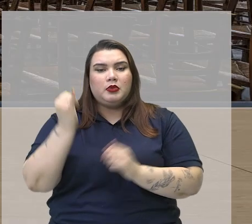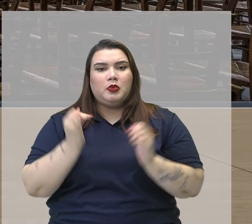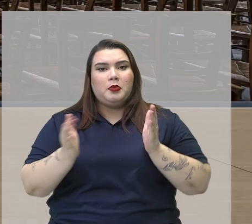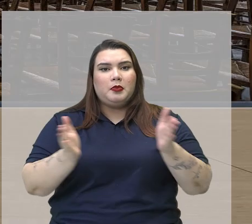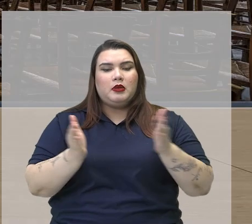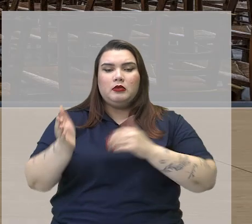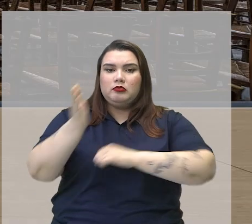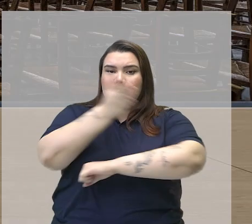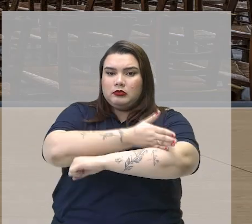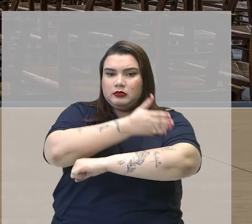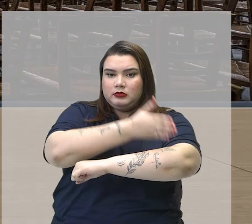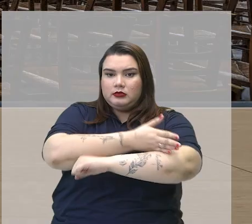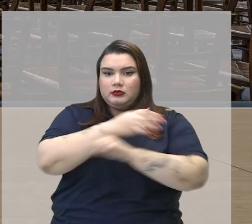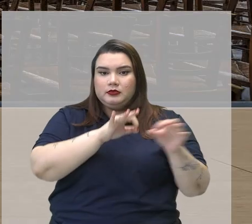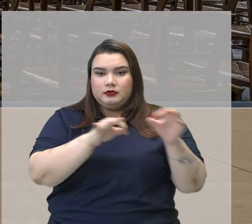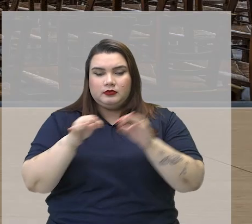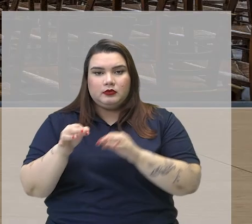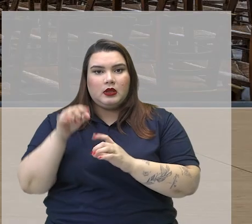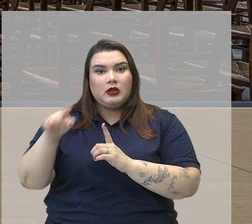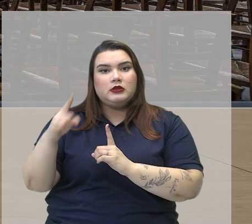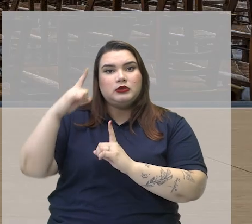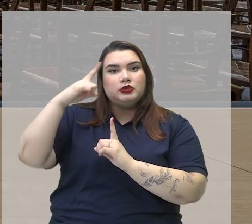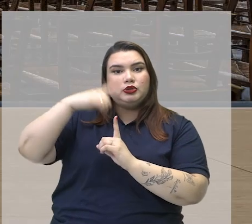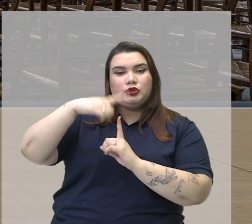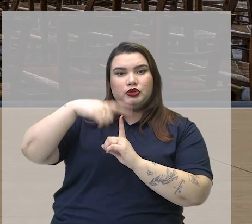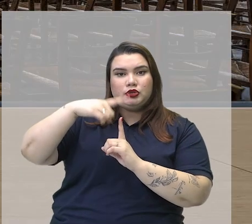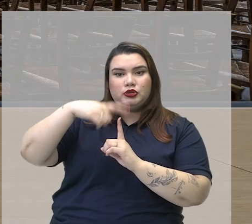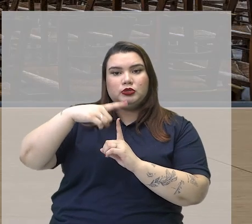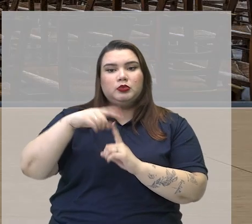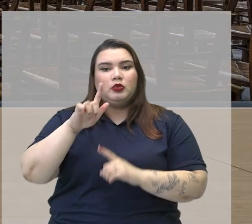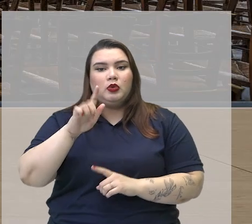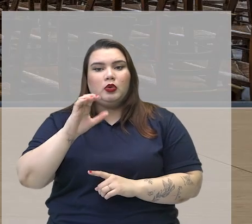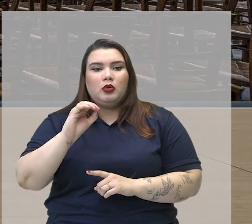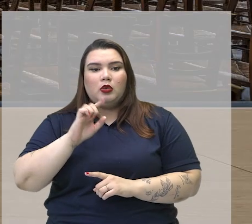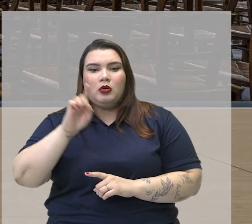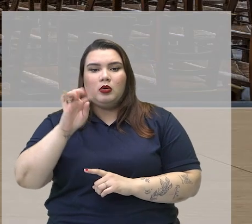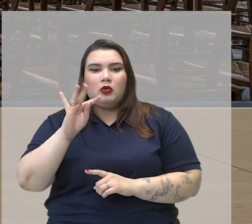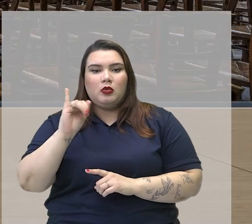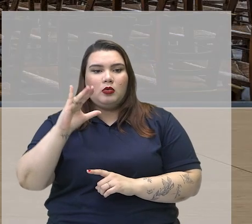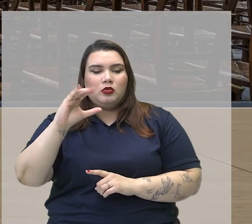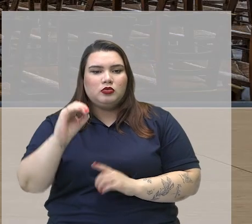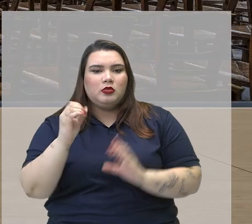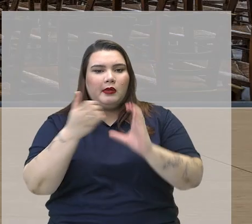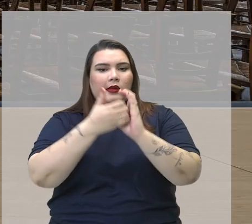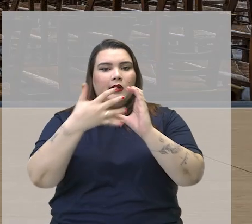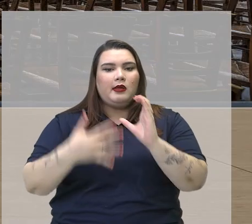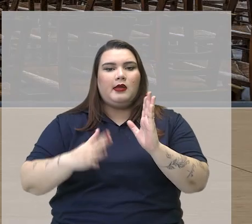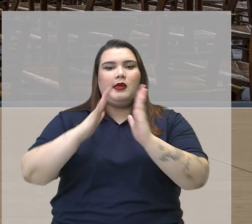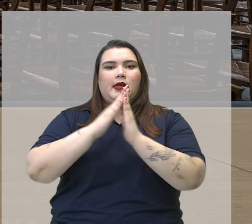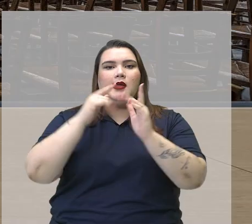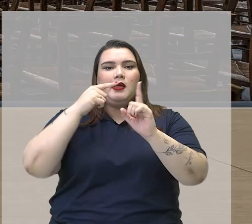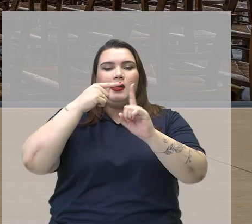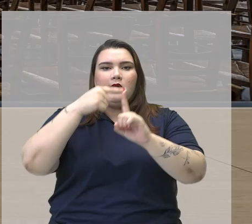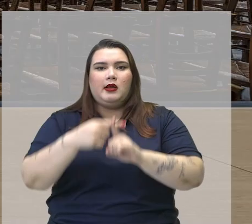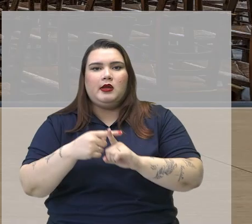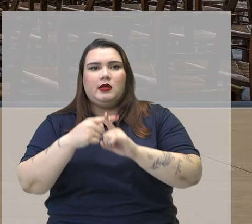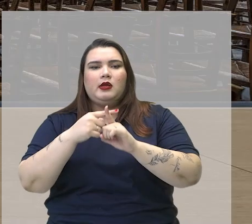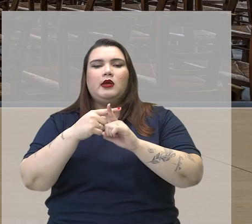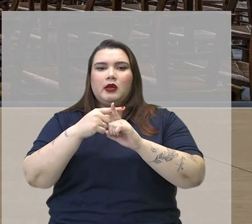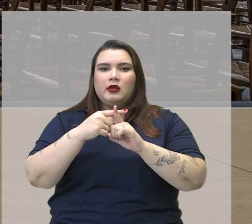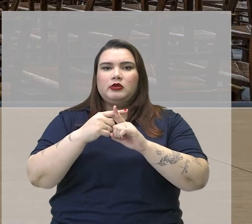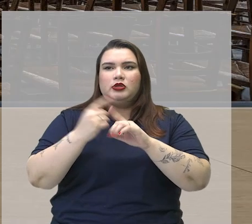Idade Média. Aqui, como vocês podem ver, temos o estilo gótico, caracterizado, como eu já falei,